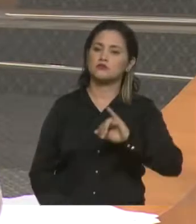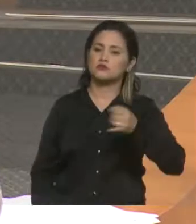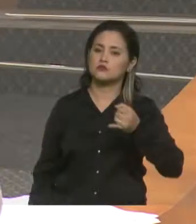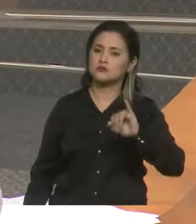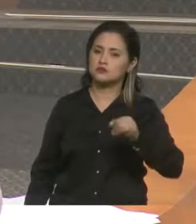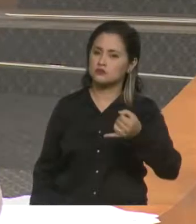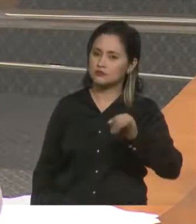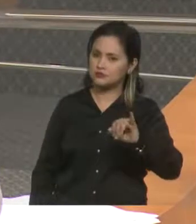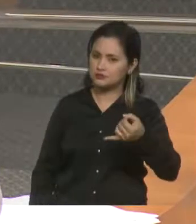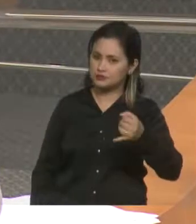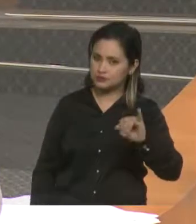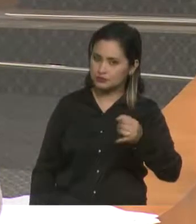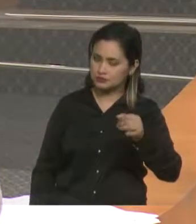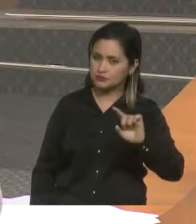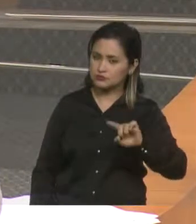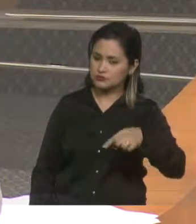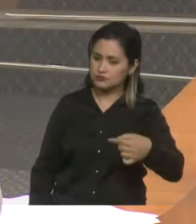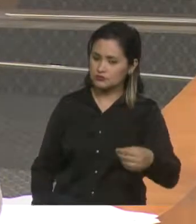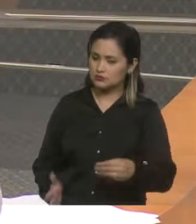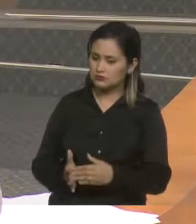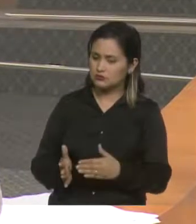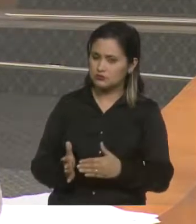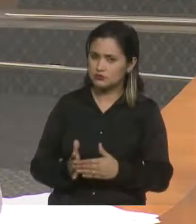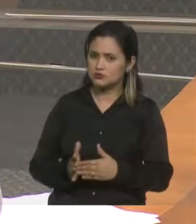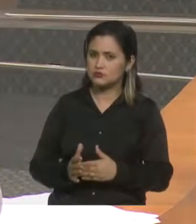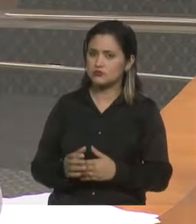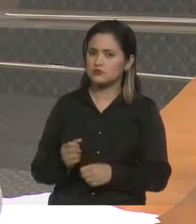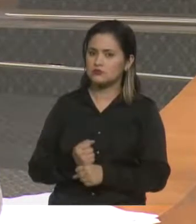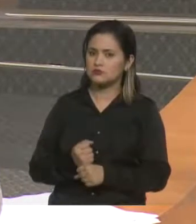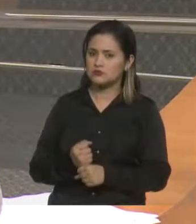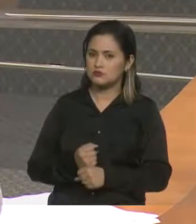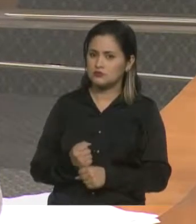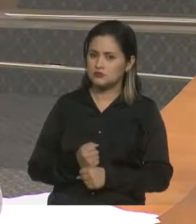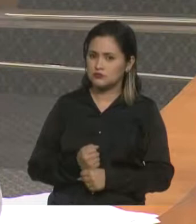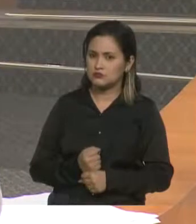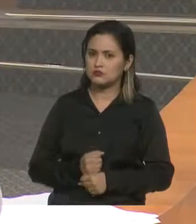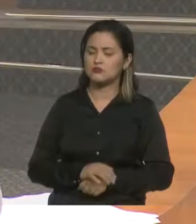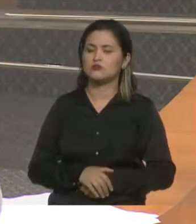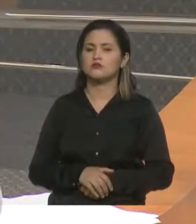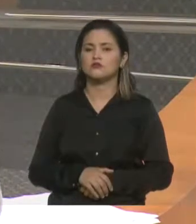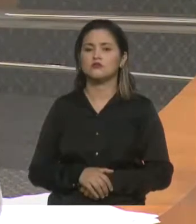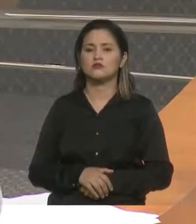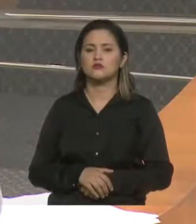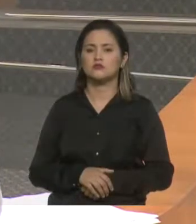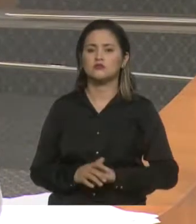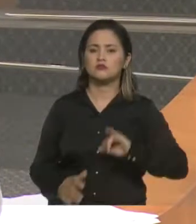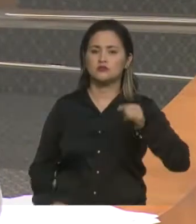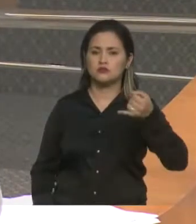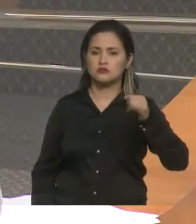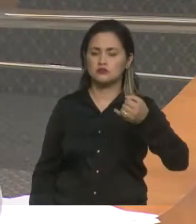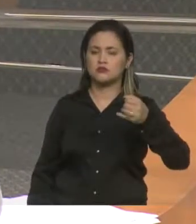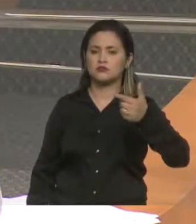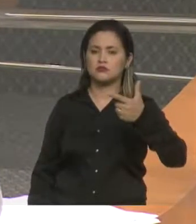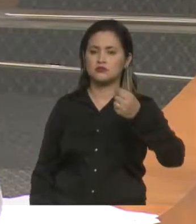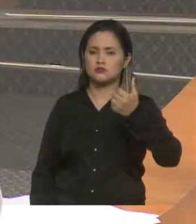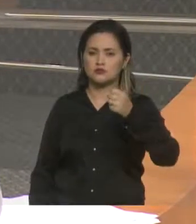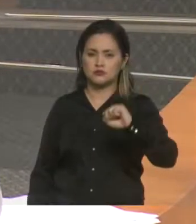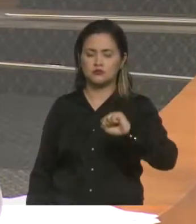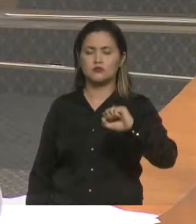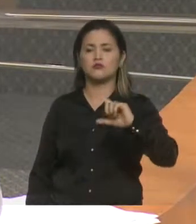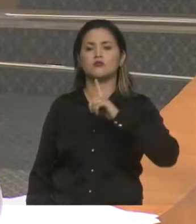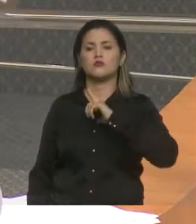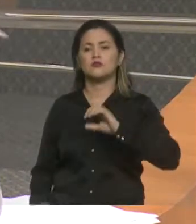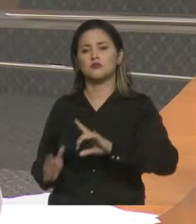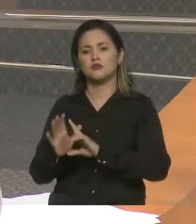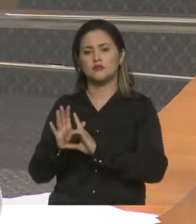logo após esse final de ano, esse recesso, em janeiro de 2018, foi feito aqui o decreto da Secretaria